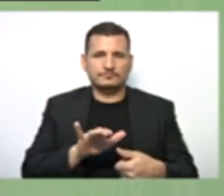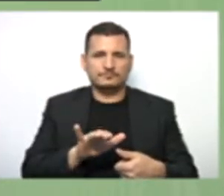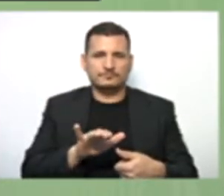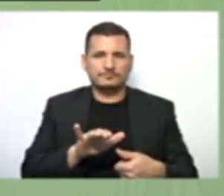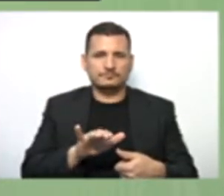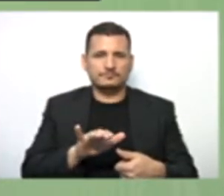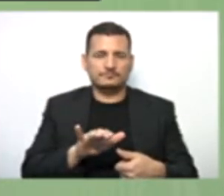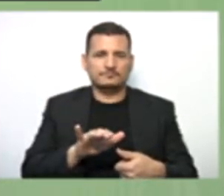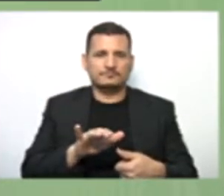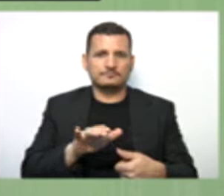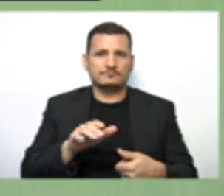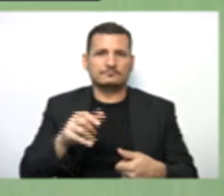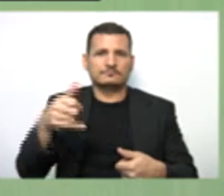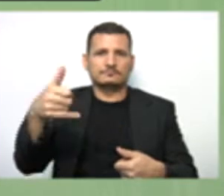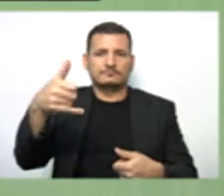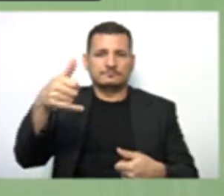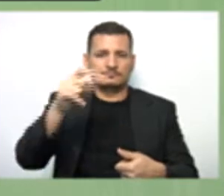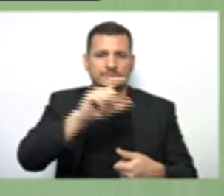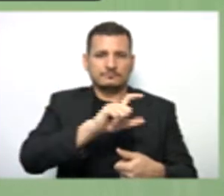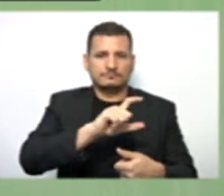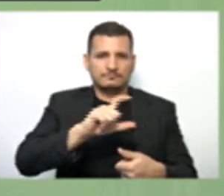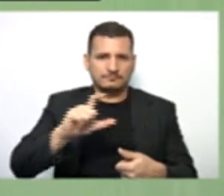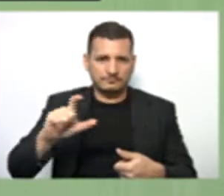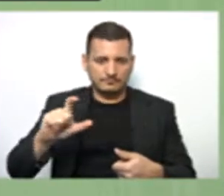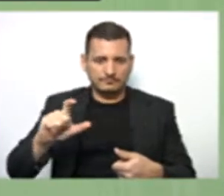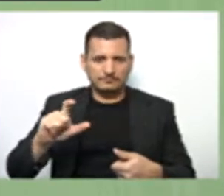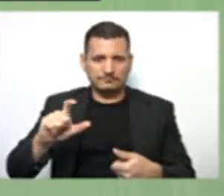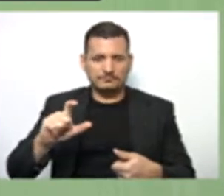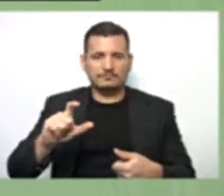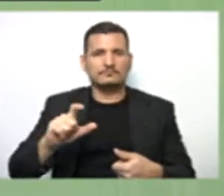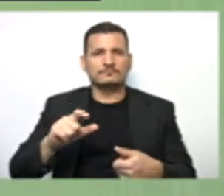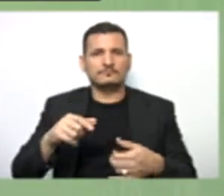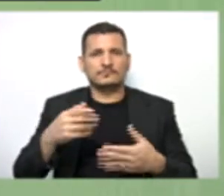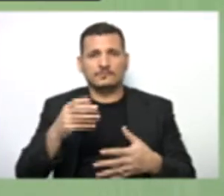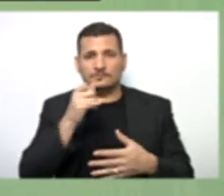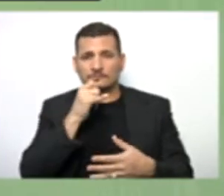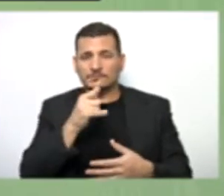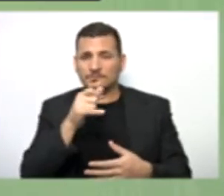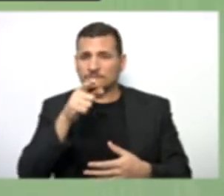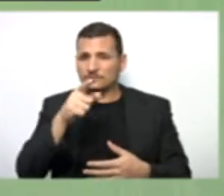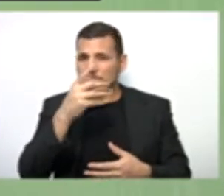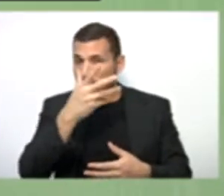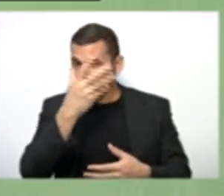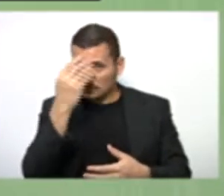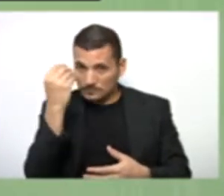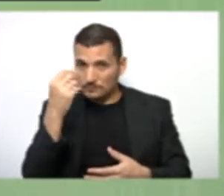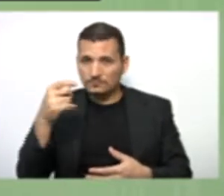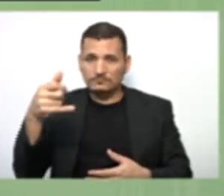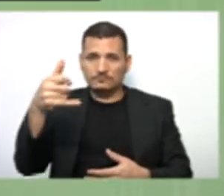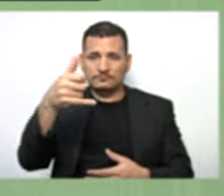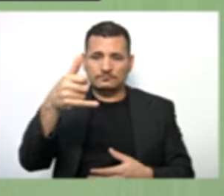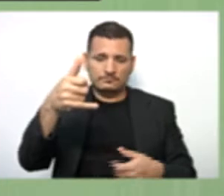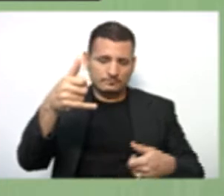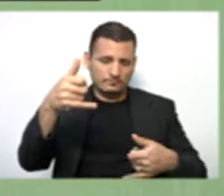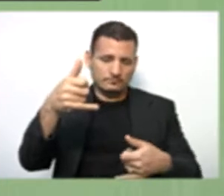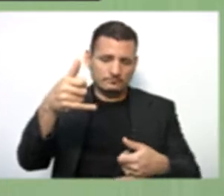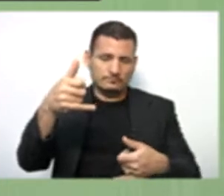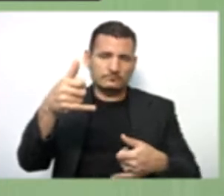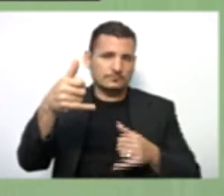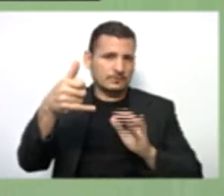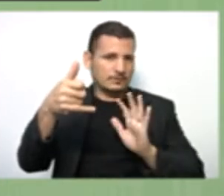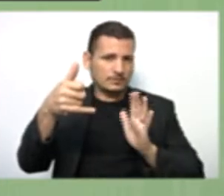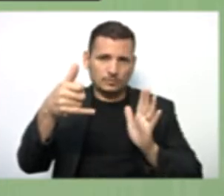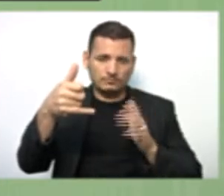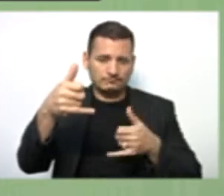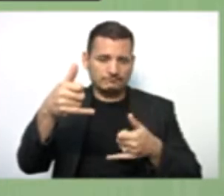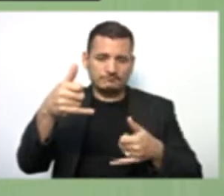intervalo de abrir e fechar chaves, né? Então, caso você não fechasse essas chaves, o programa de edição de